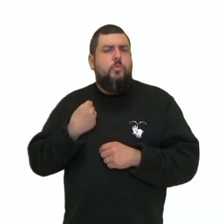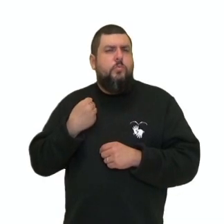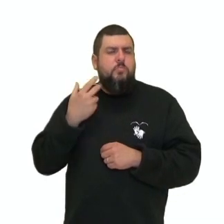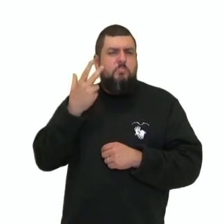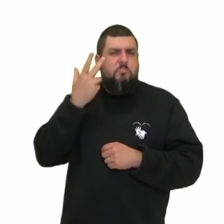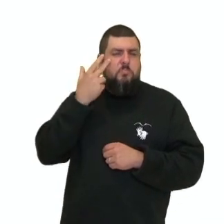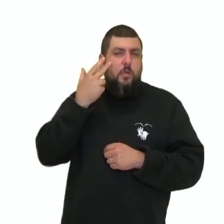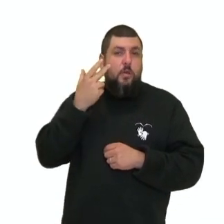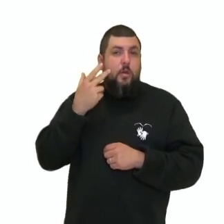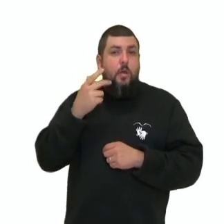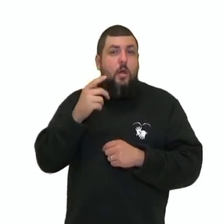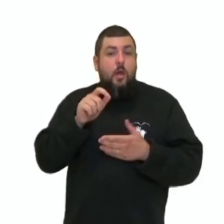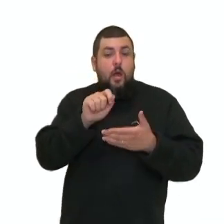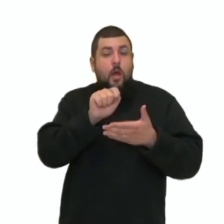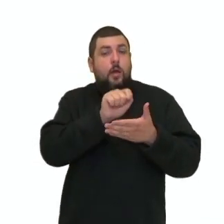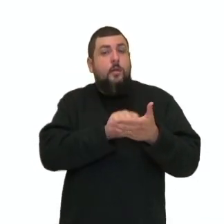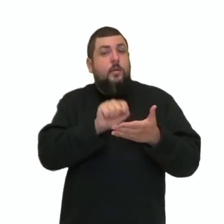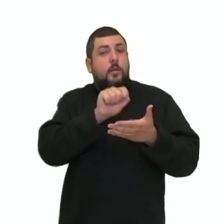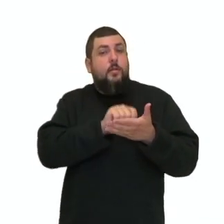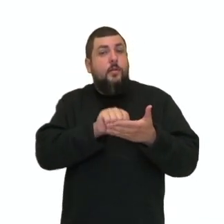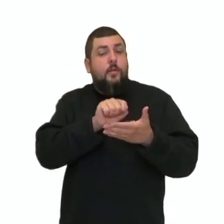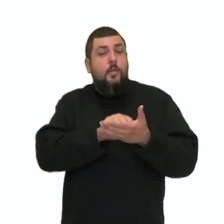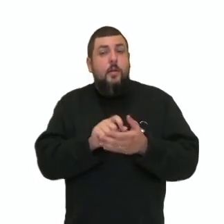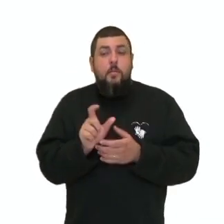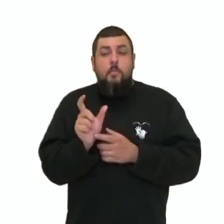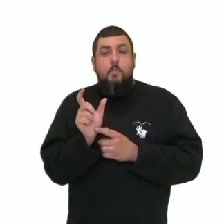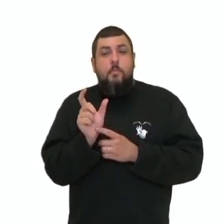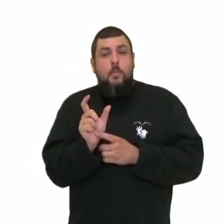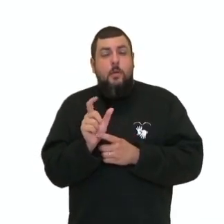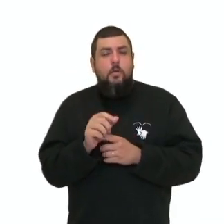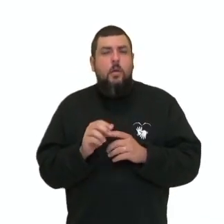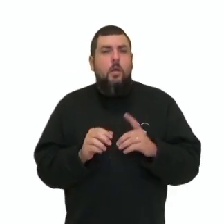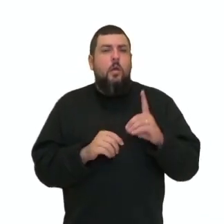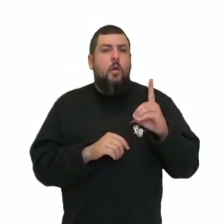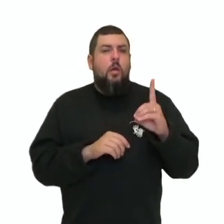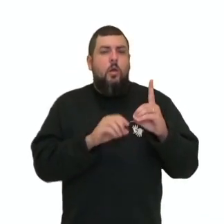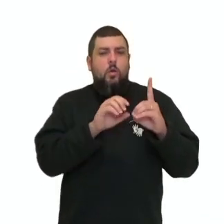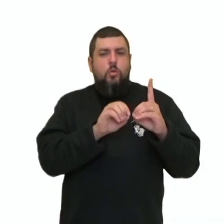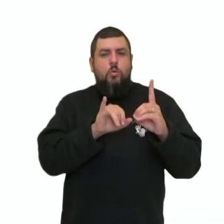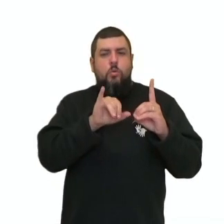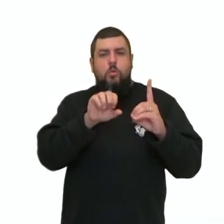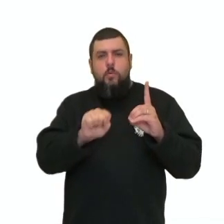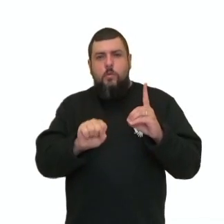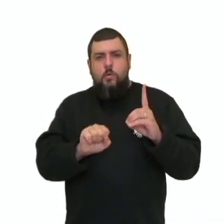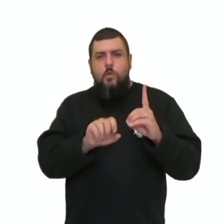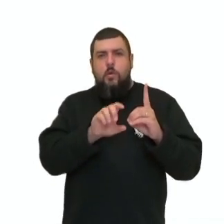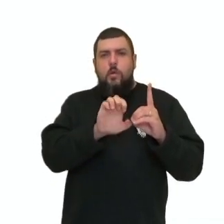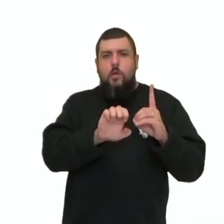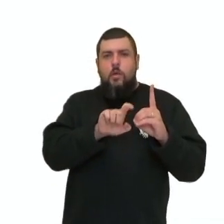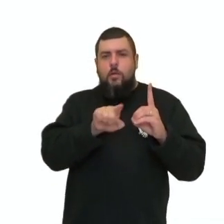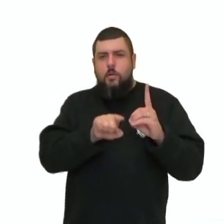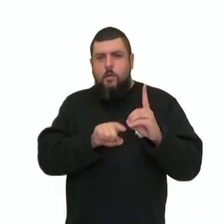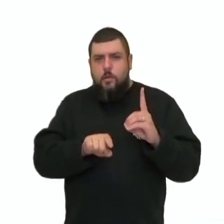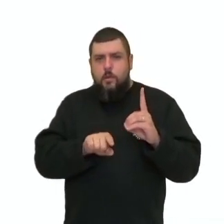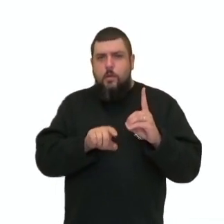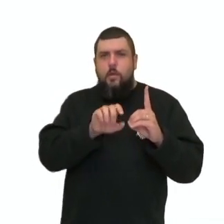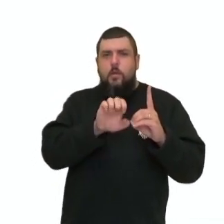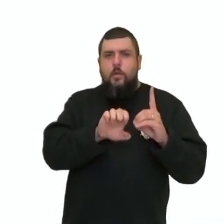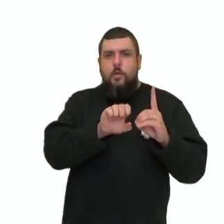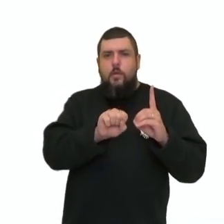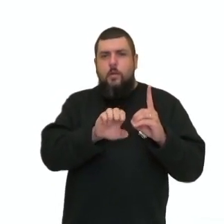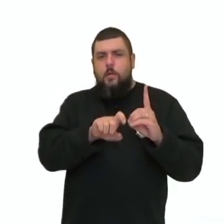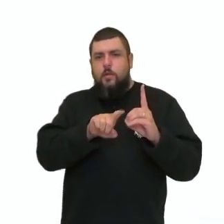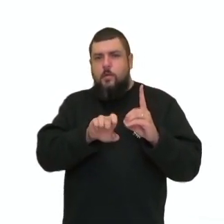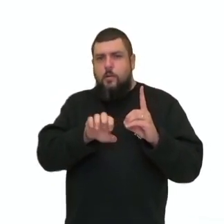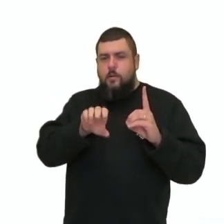escrita inicia com a letra D, ó. 2, 10, 12, 16, 17,